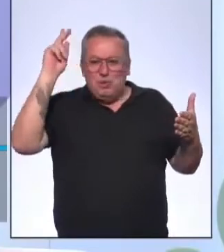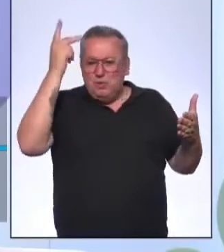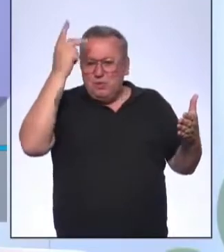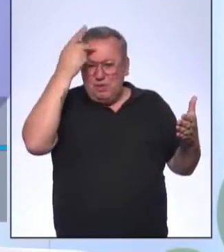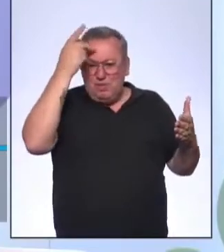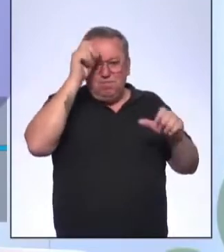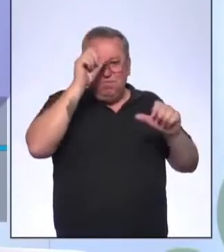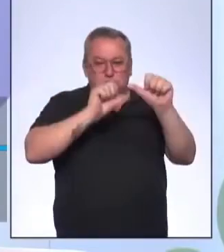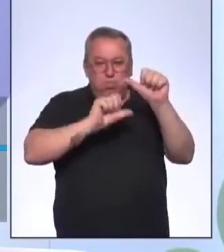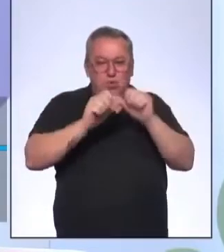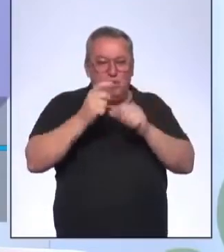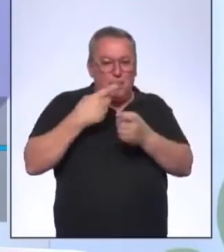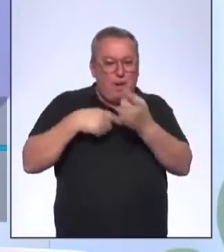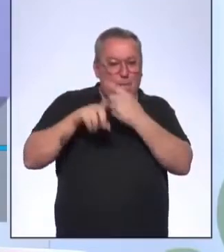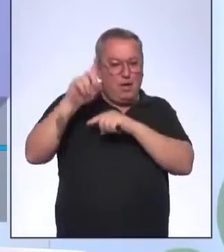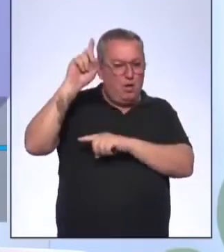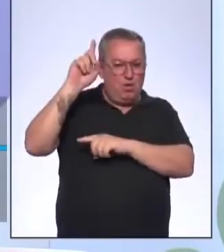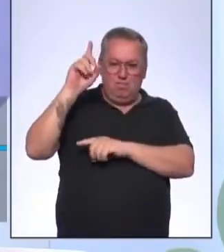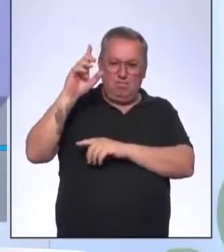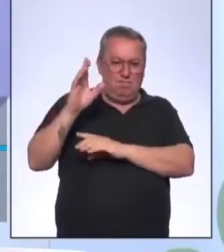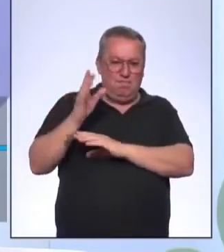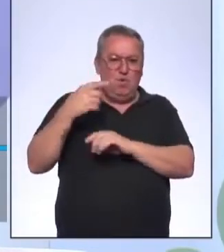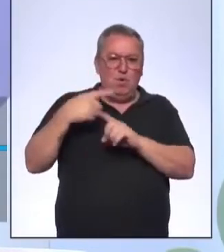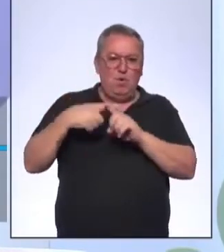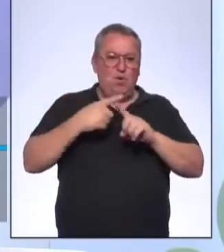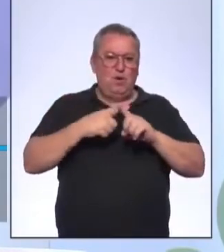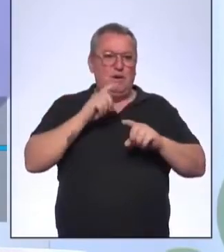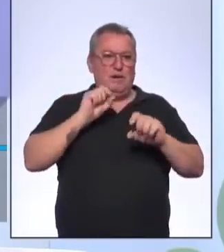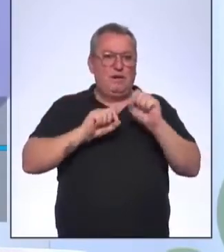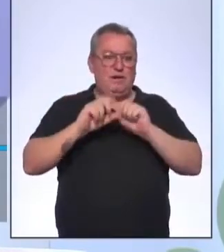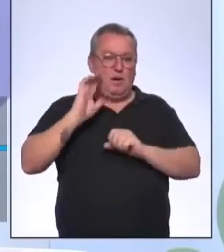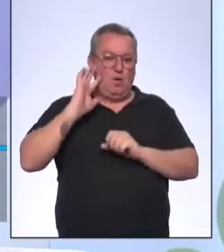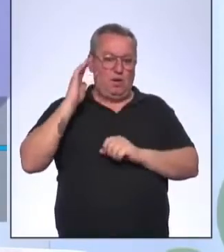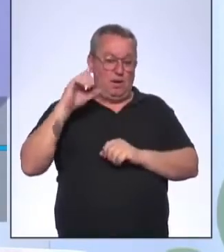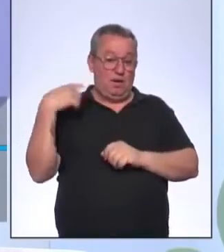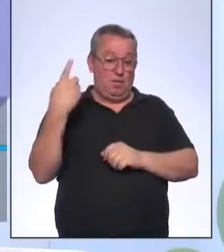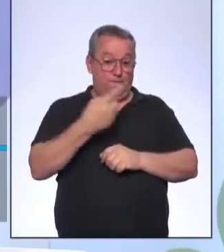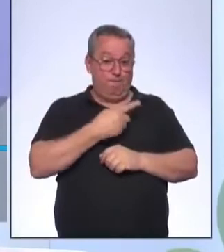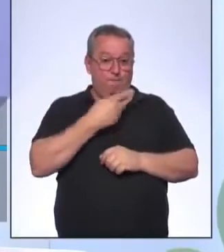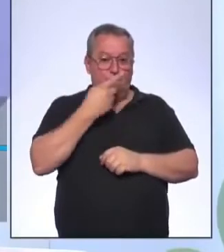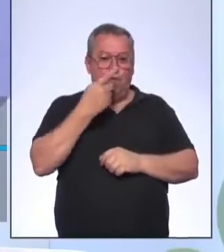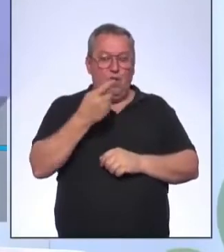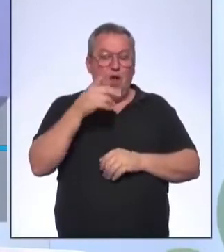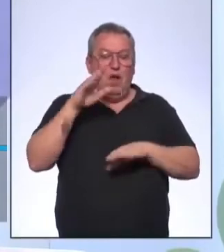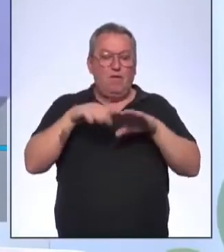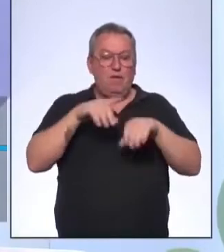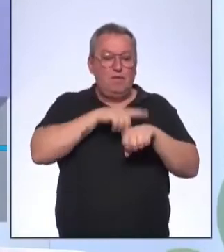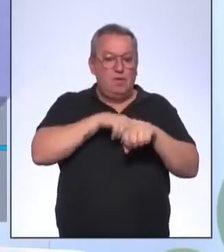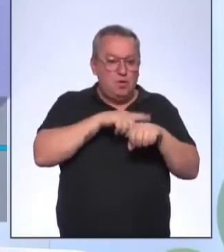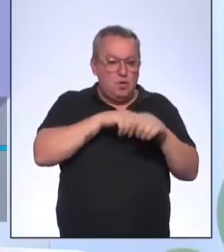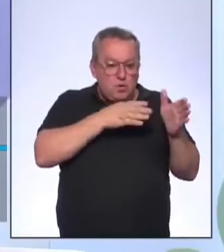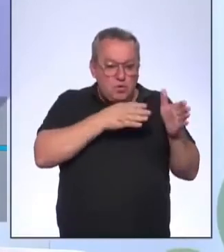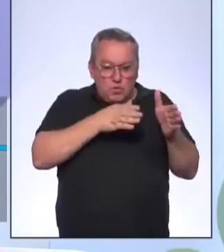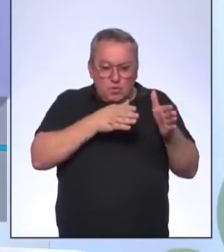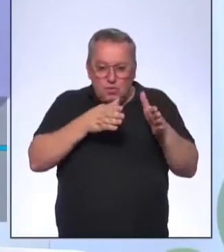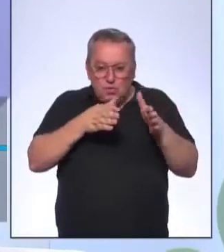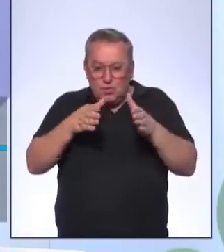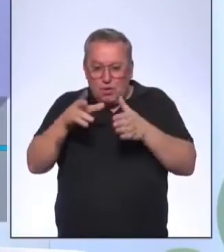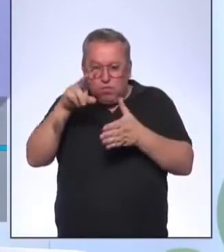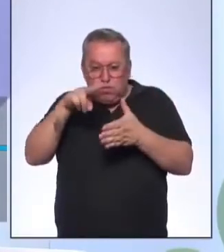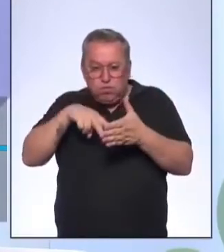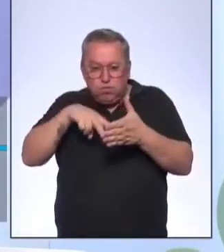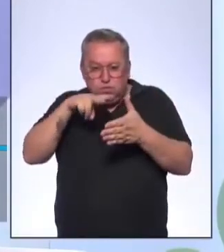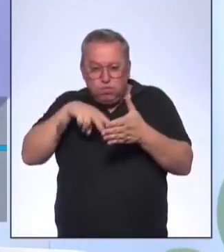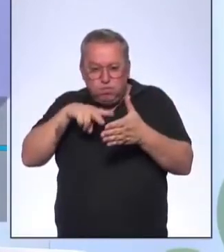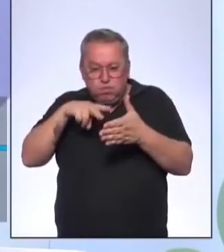pouquinho eu costumo pensar para melhor porque se a gente como você disse passa um momento de leitura prazerosa quando a